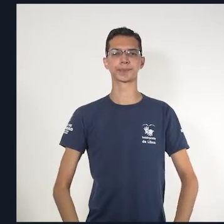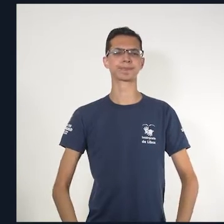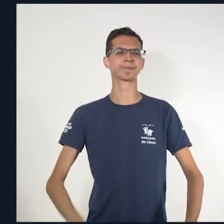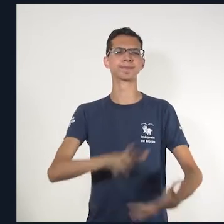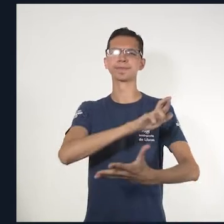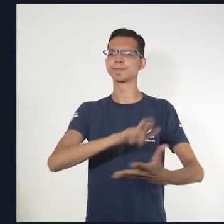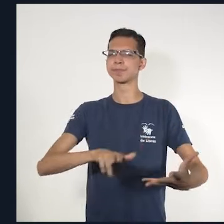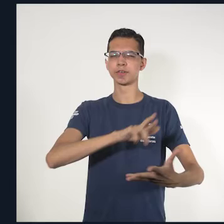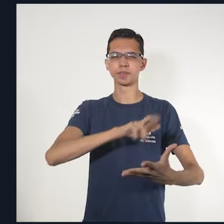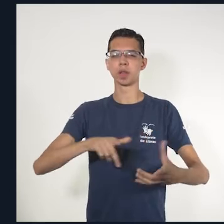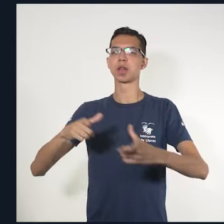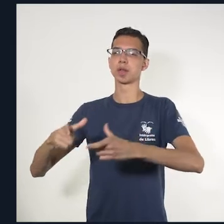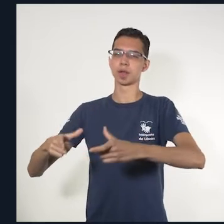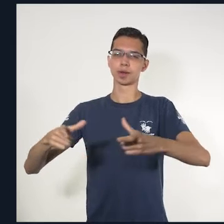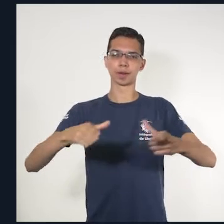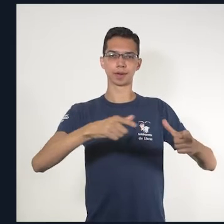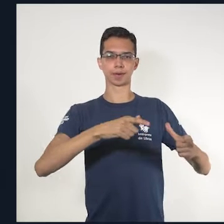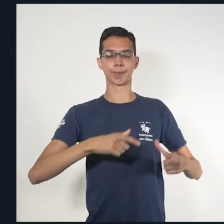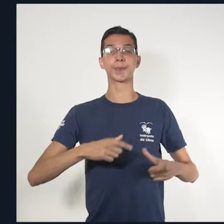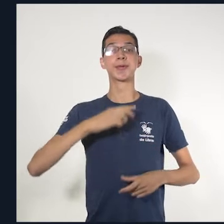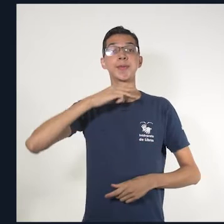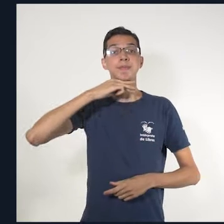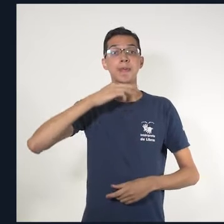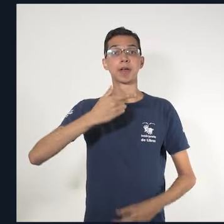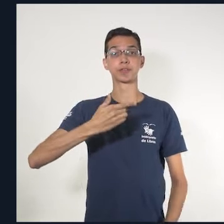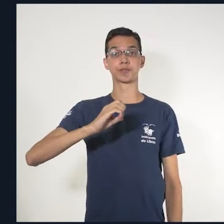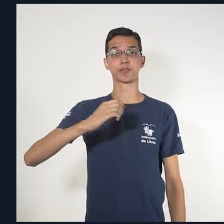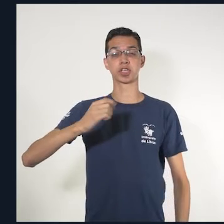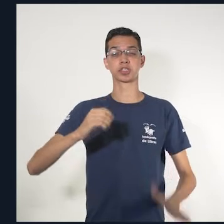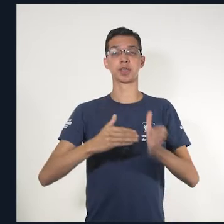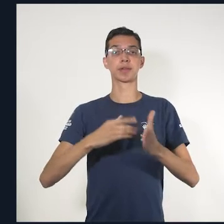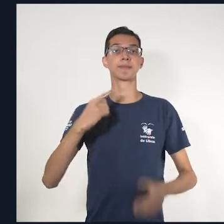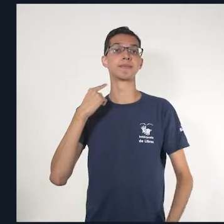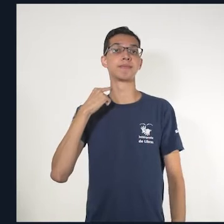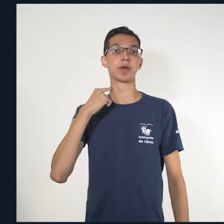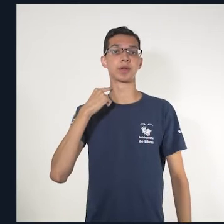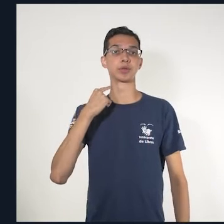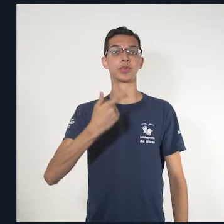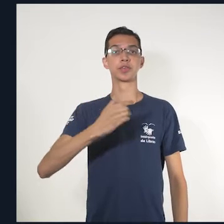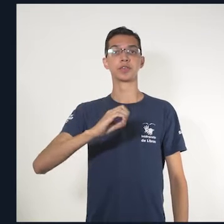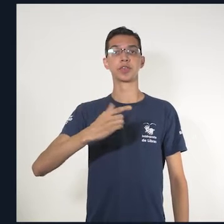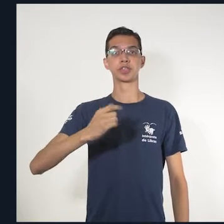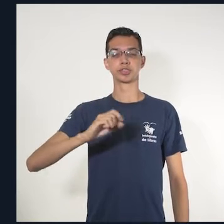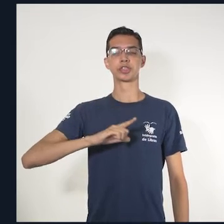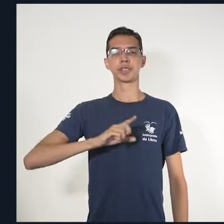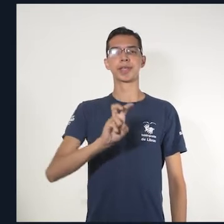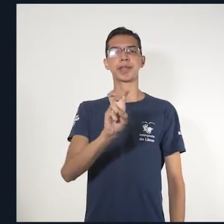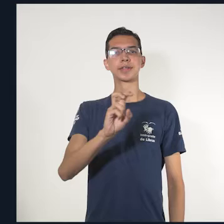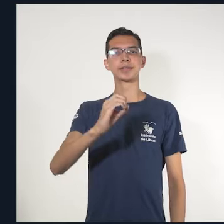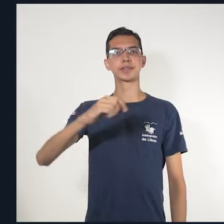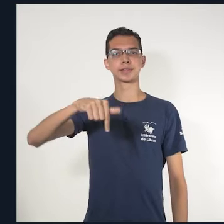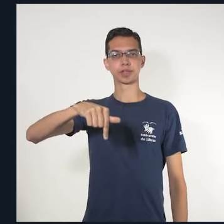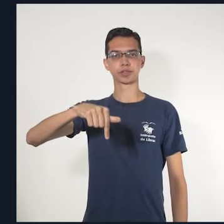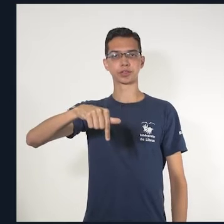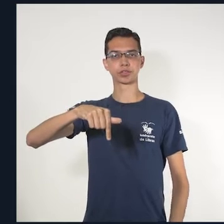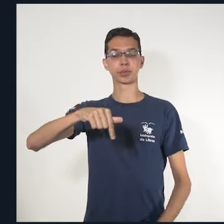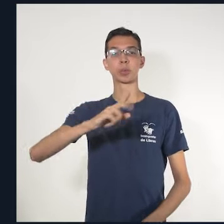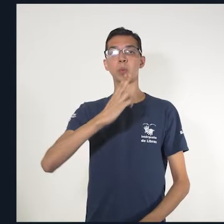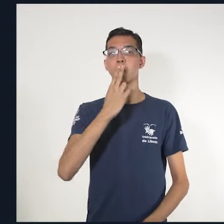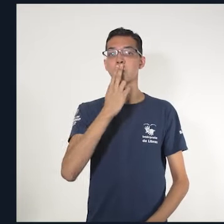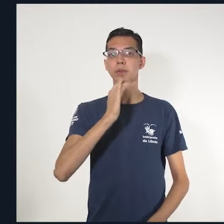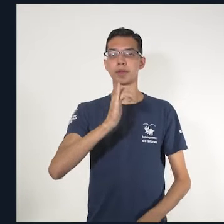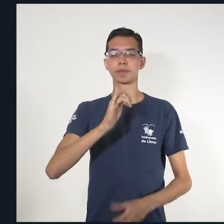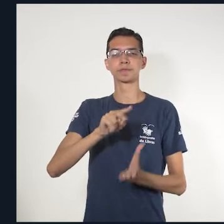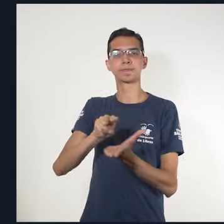Lá em março de 2020, até março de 2020, havia na cidade de São Paulo 507 leitos de UTI.